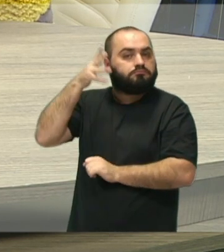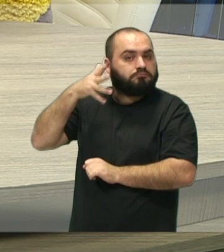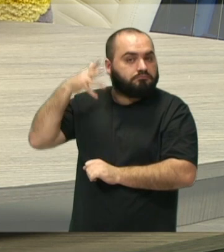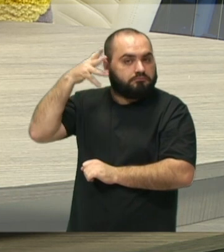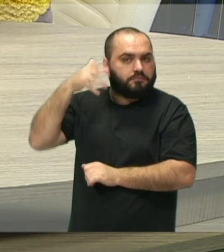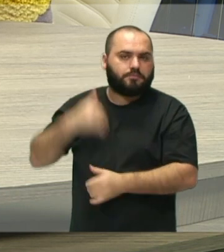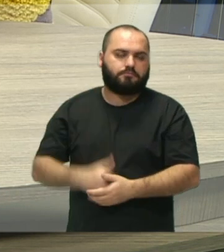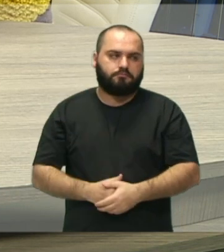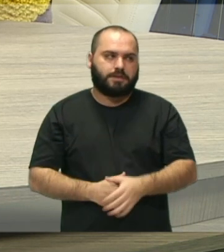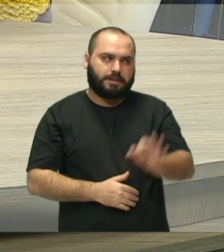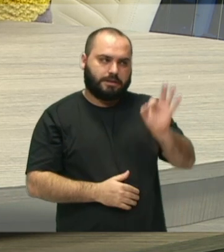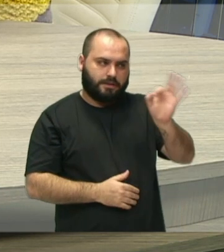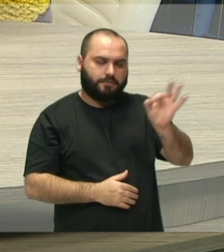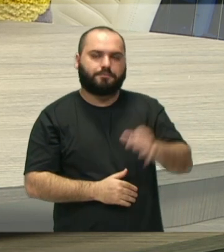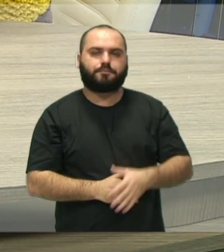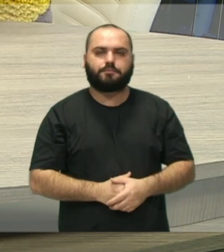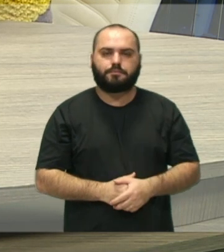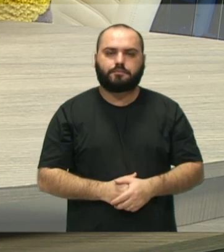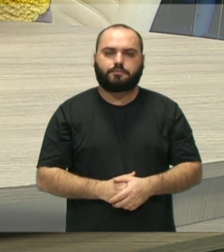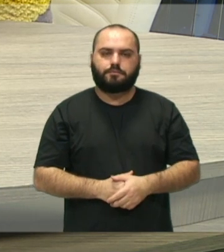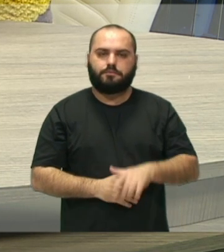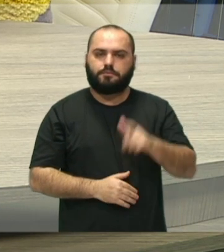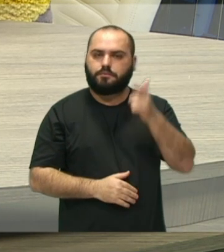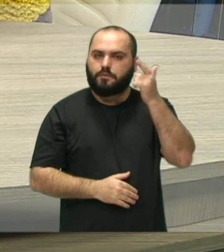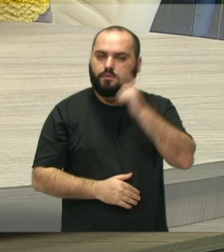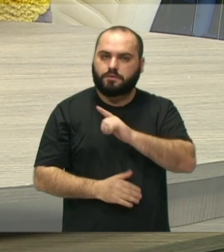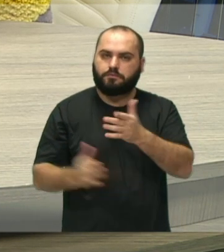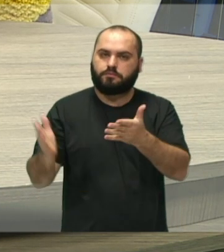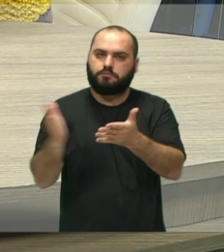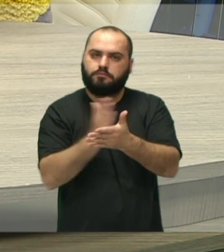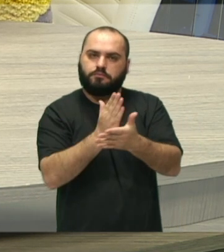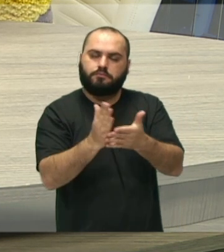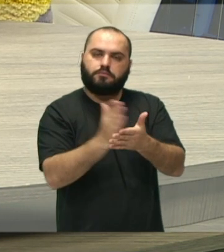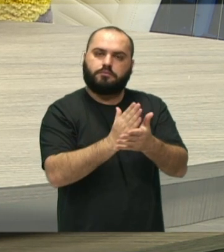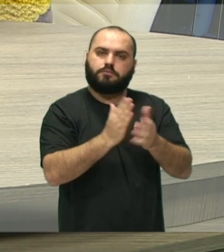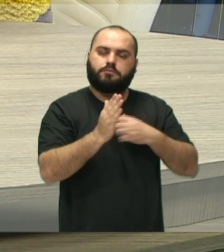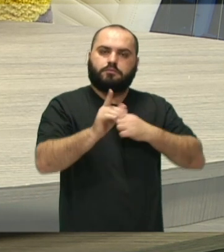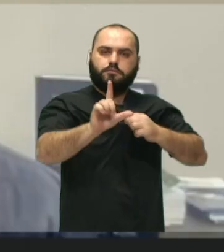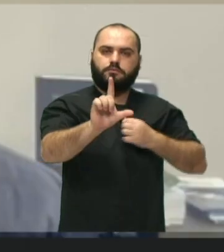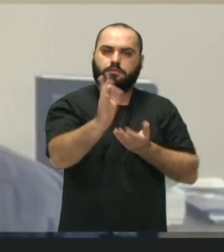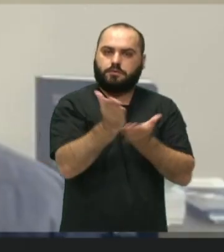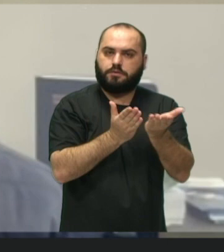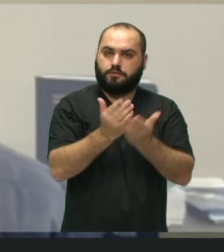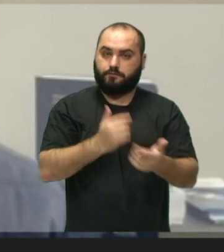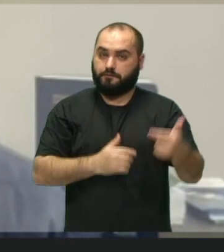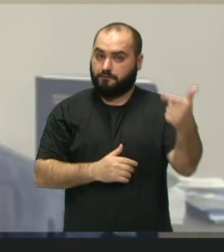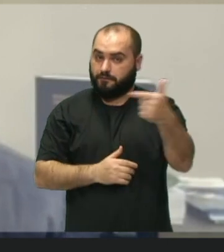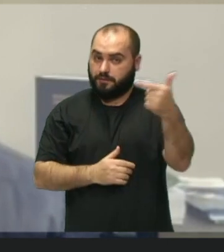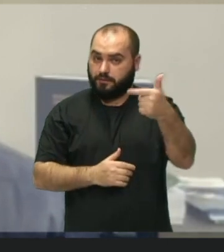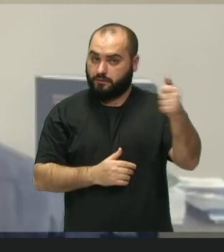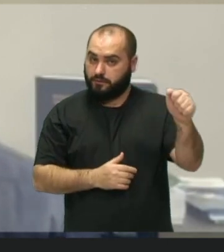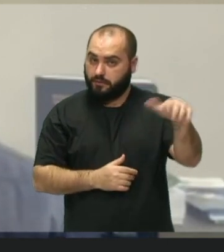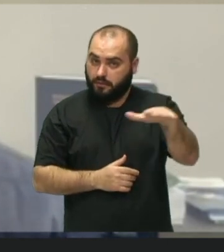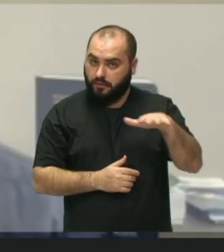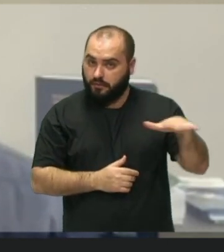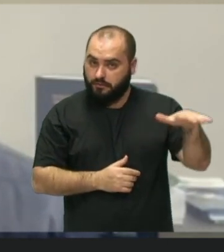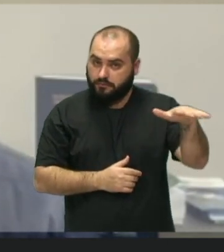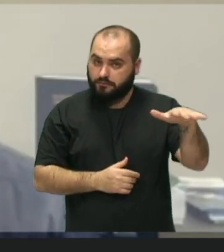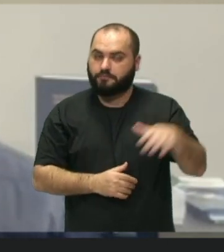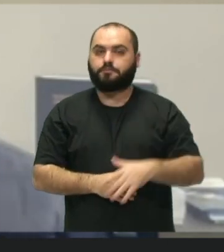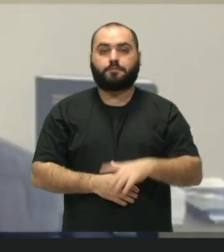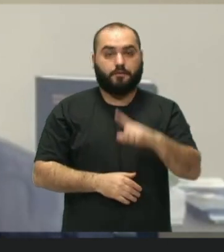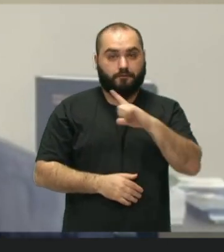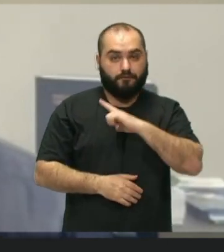nova metodologia, fazer a divisão das áreas de licitações. Elas são 22 áreas ao todo. Então, a gente vai ter